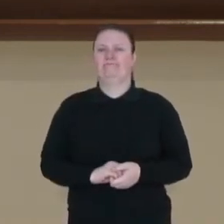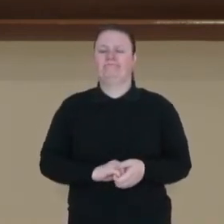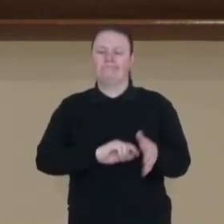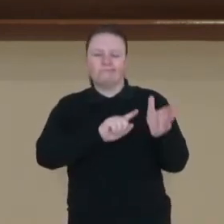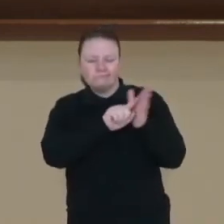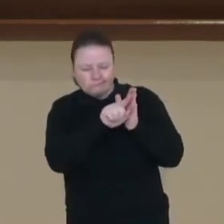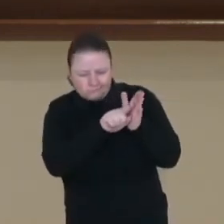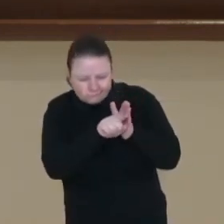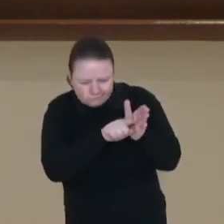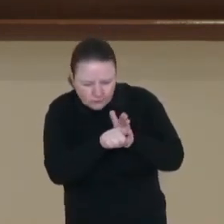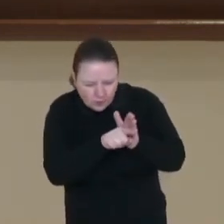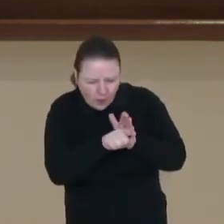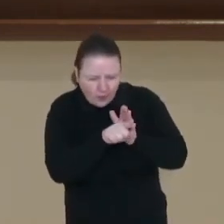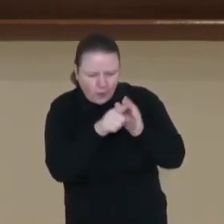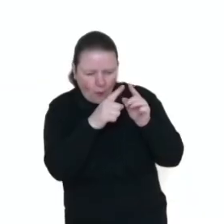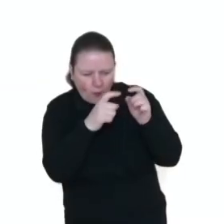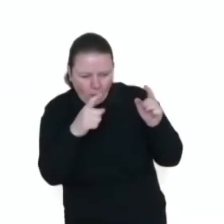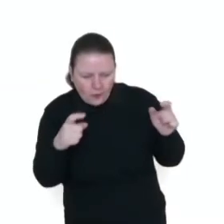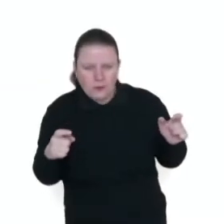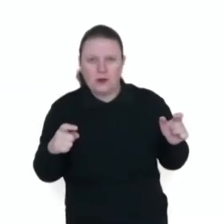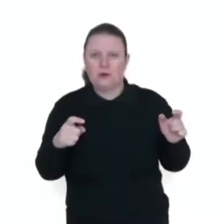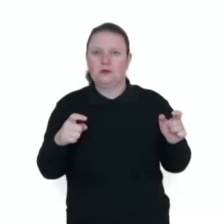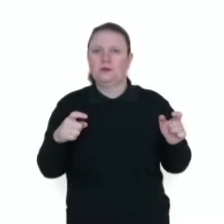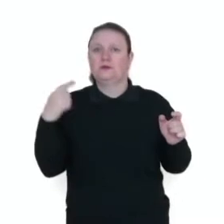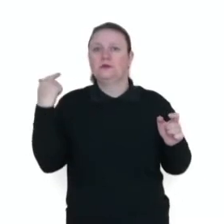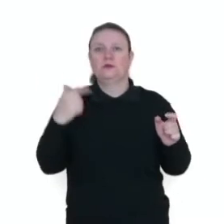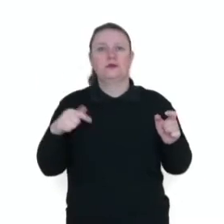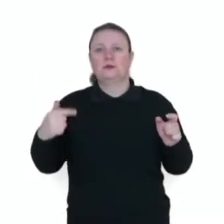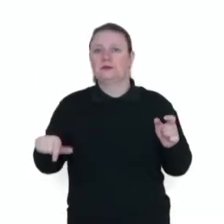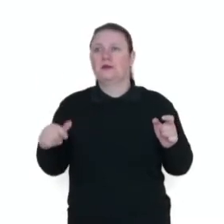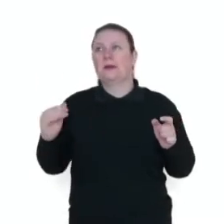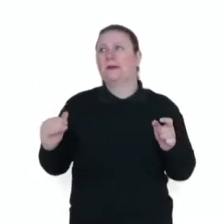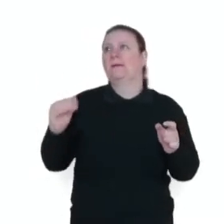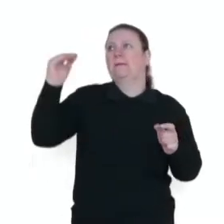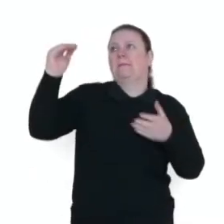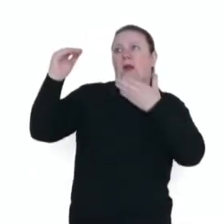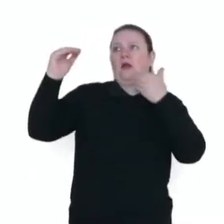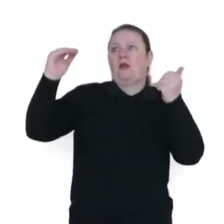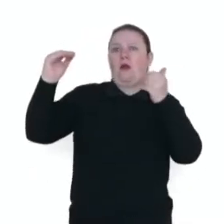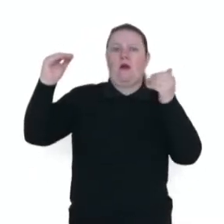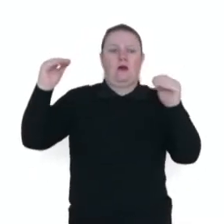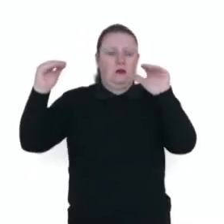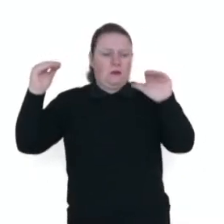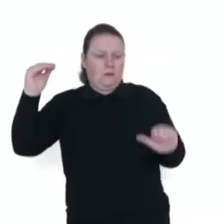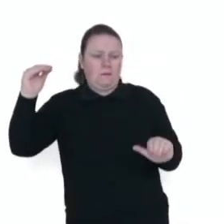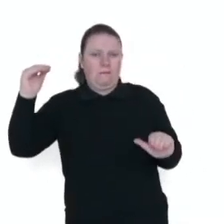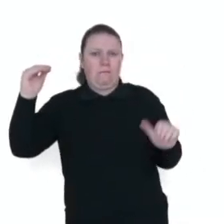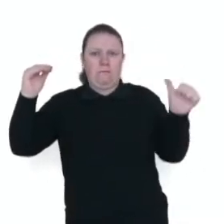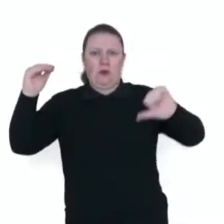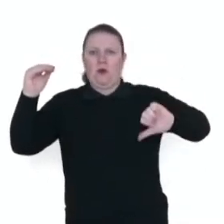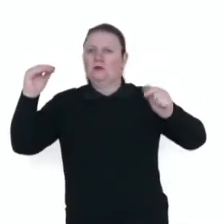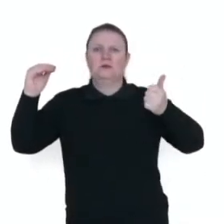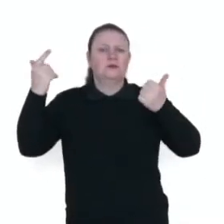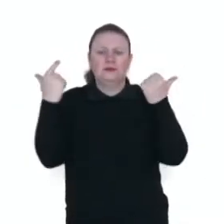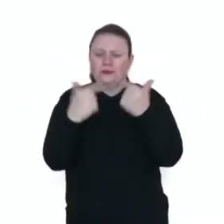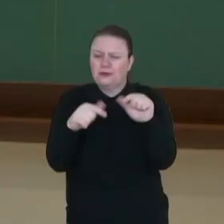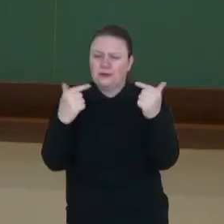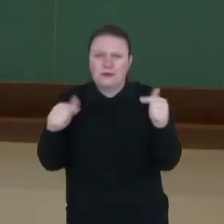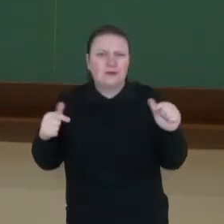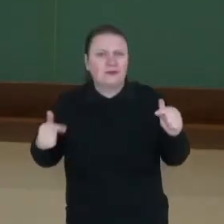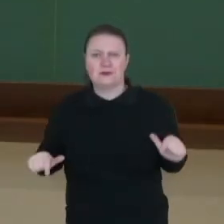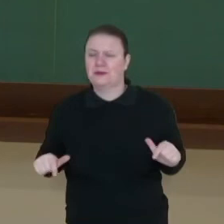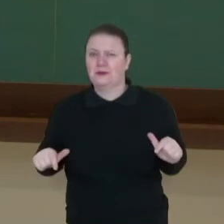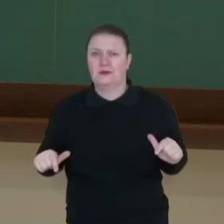análises científicas, de que não existem raças humanas dos pontos de vista genético, biológico